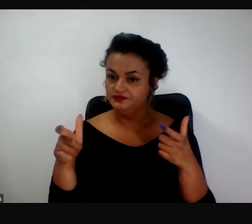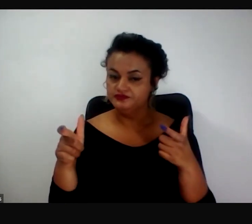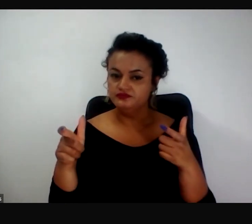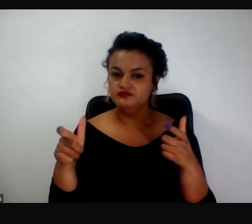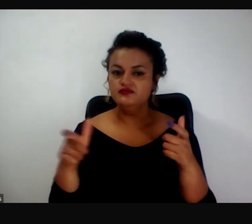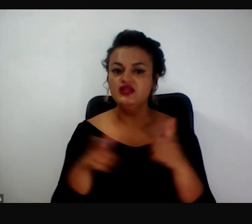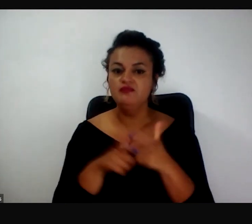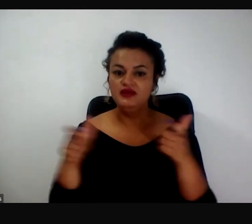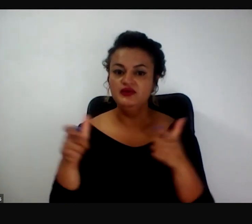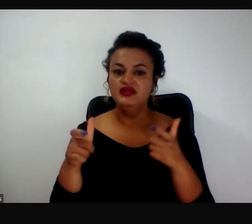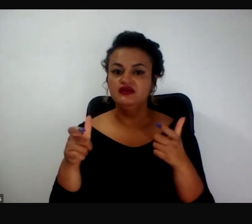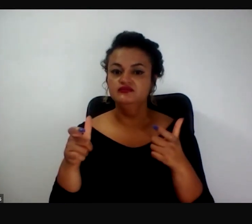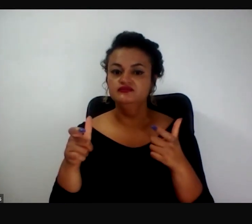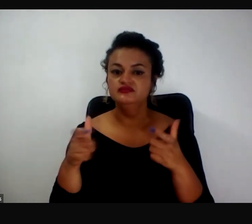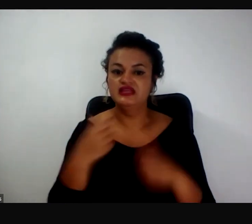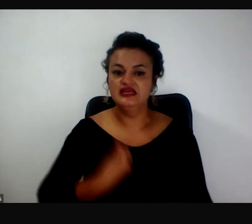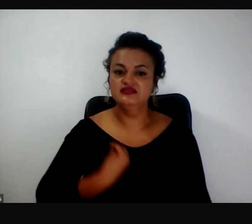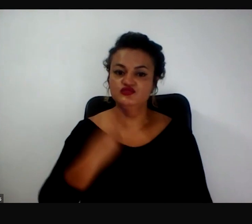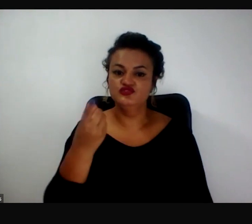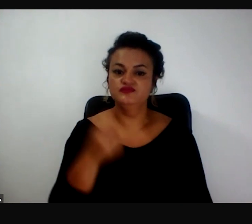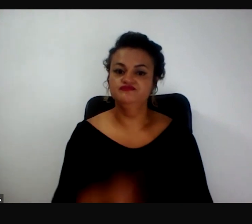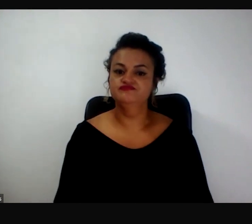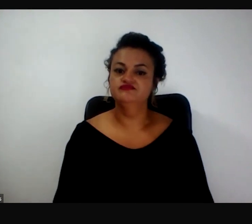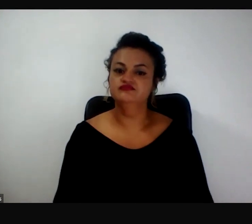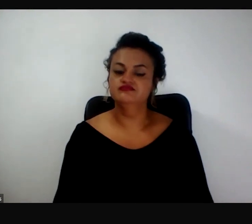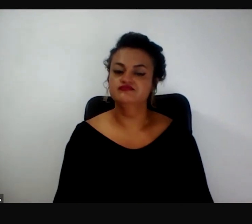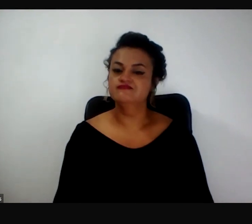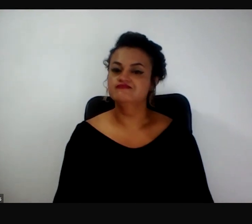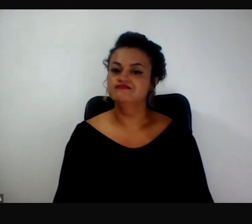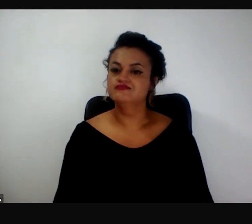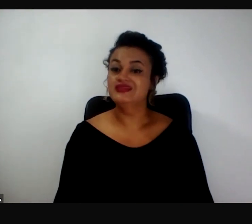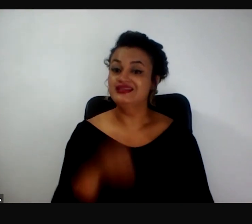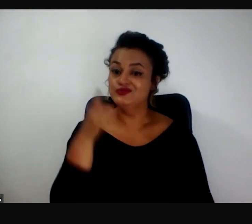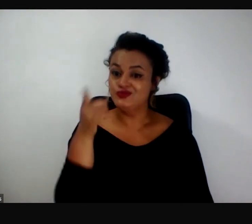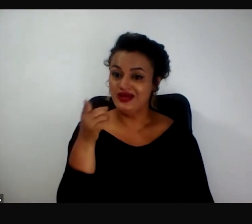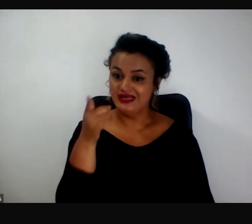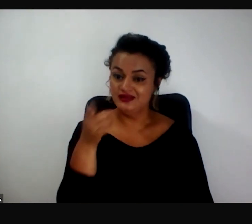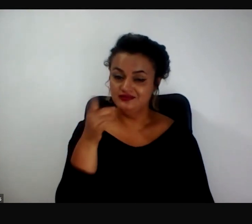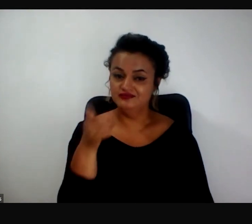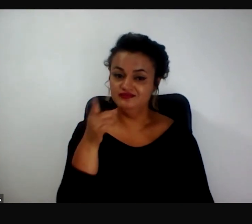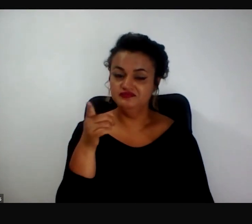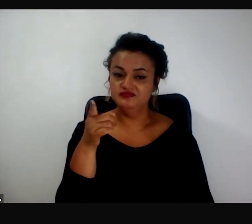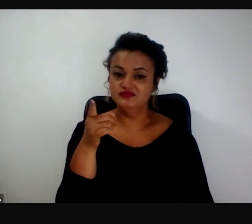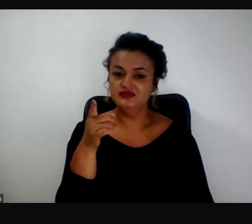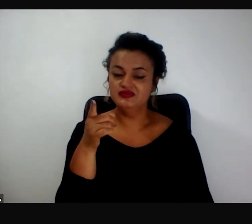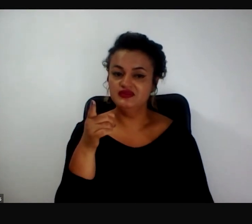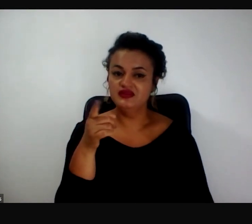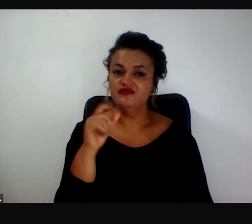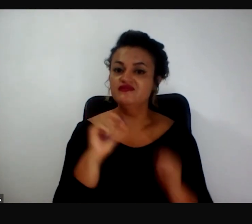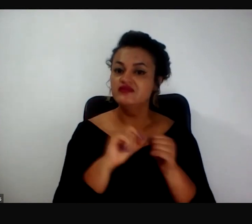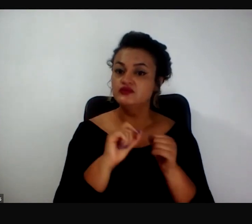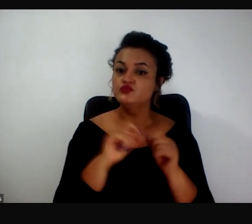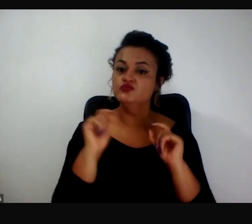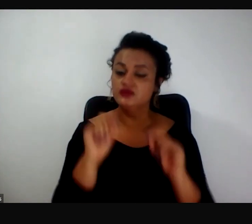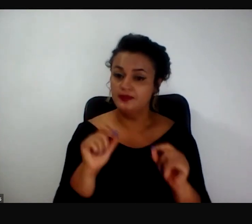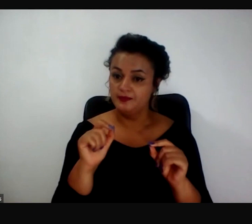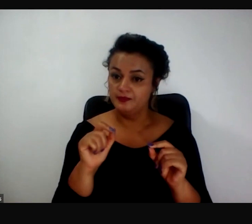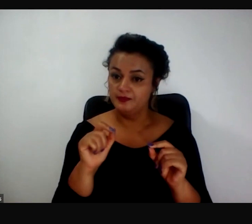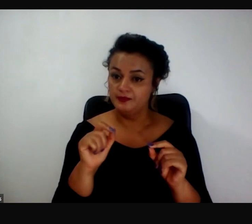nessa constituição da sala. E isso fez que temos uma